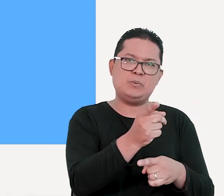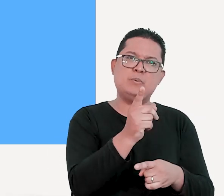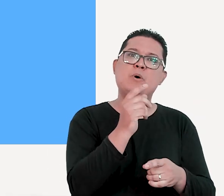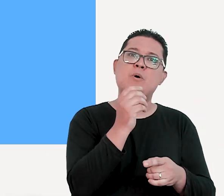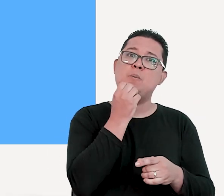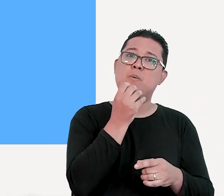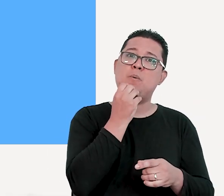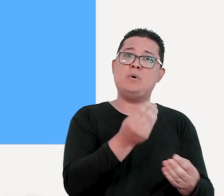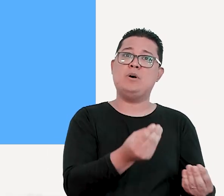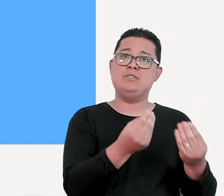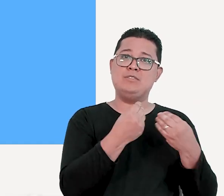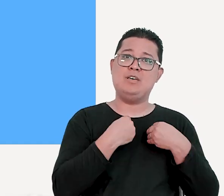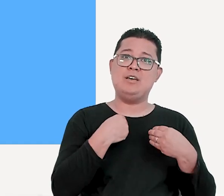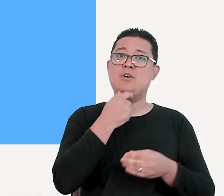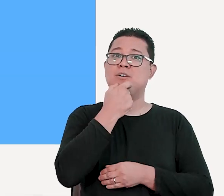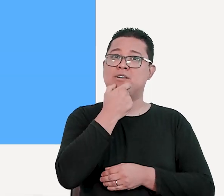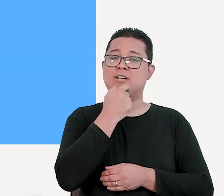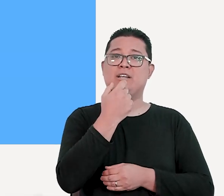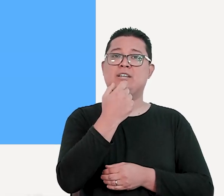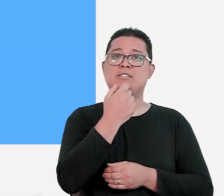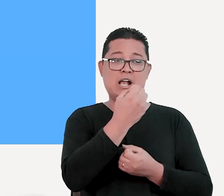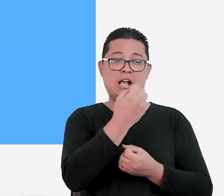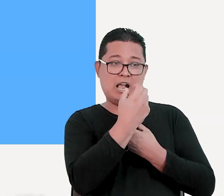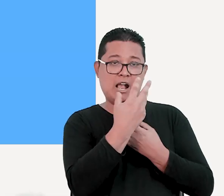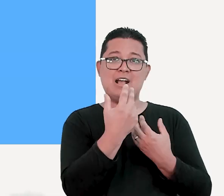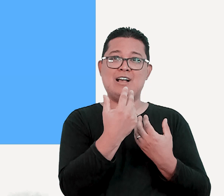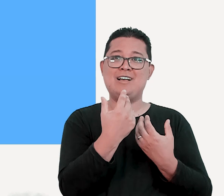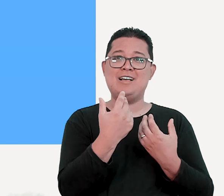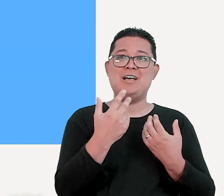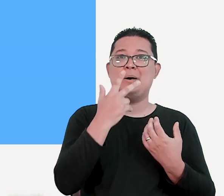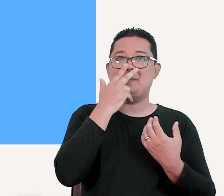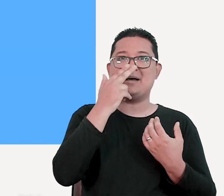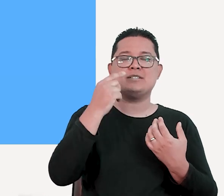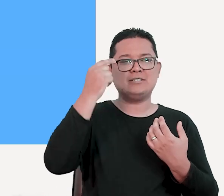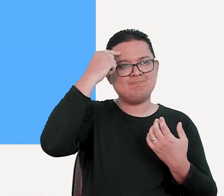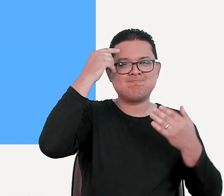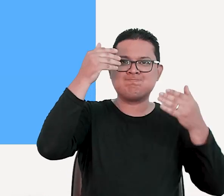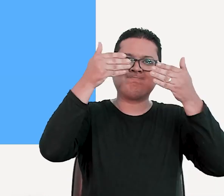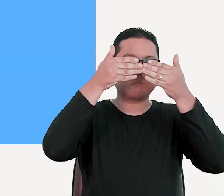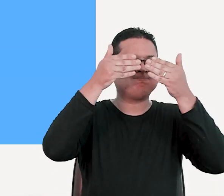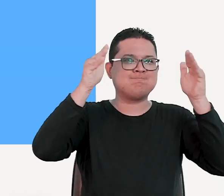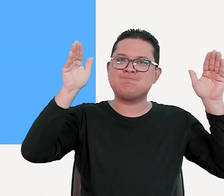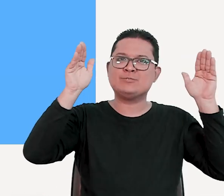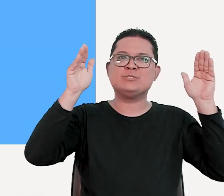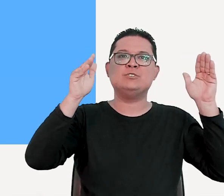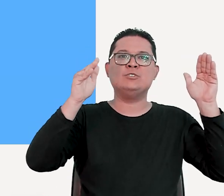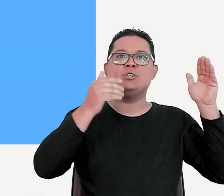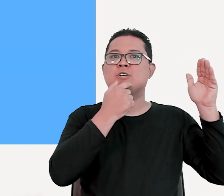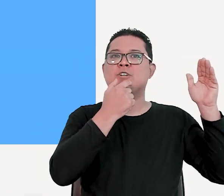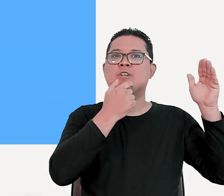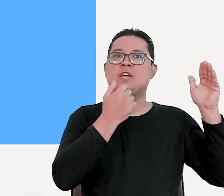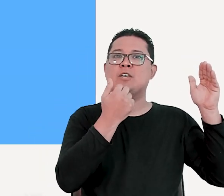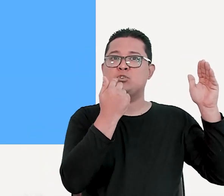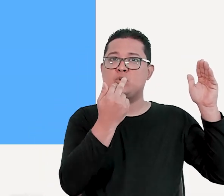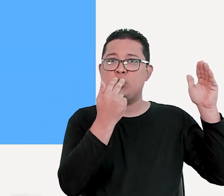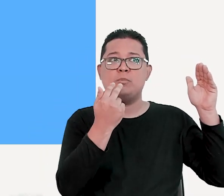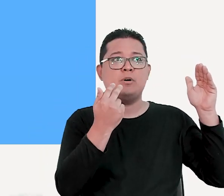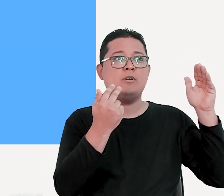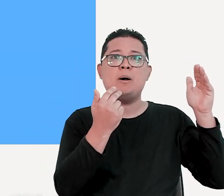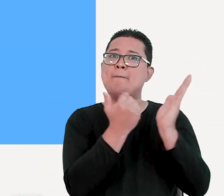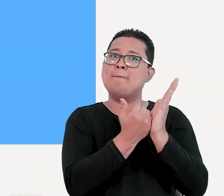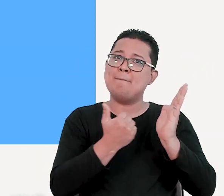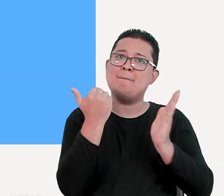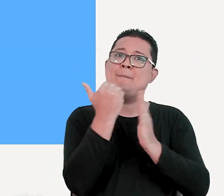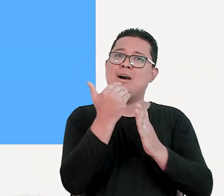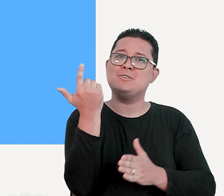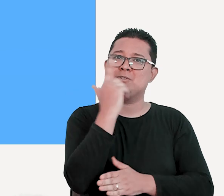para abrir, para parece que a gente abre a nossa cabeça para aprender outros idiomas quando a gente começa a aprender bem o primeiro. Então, futuramente eu